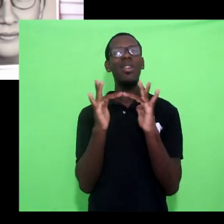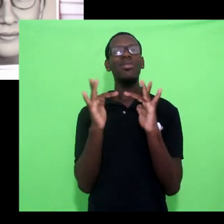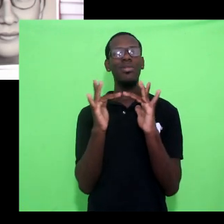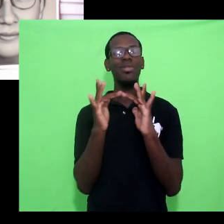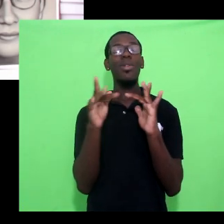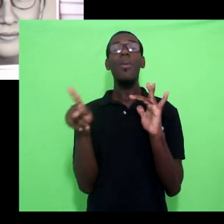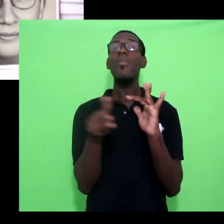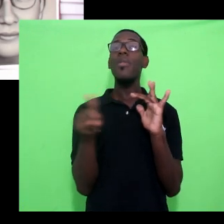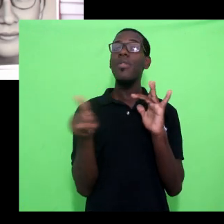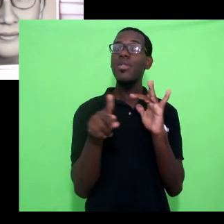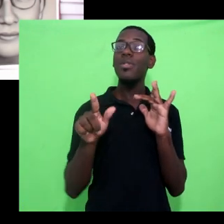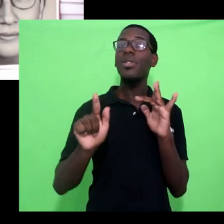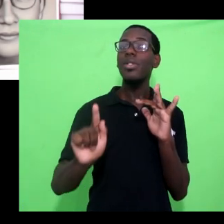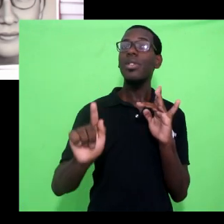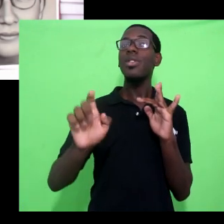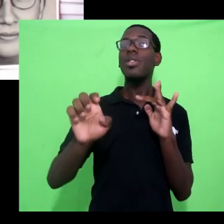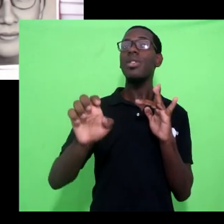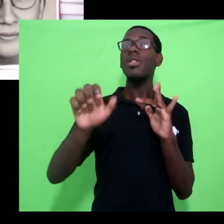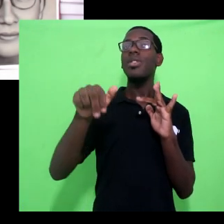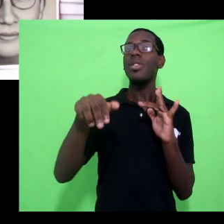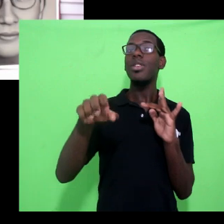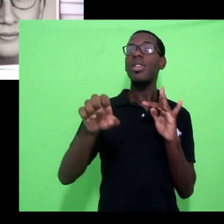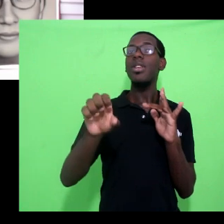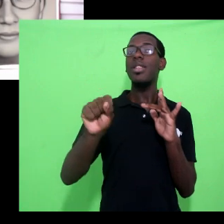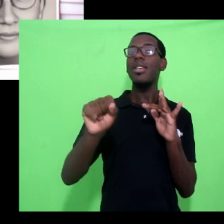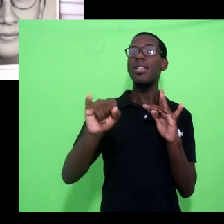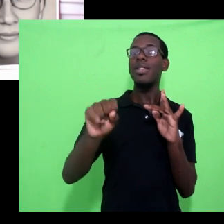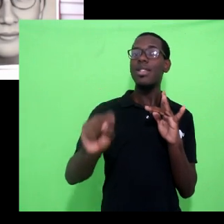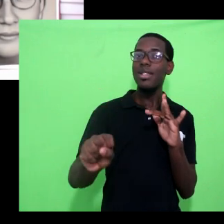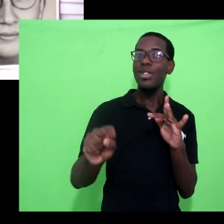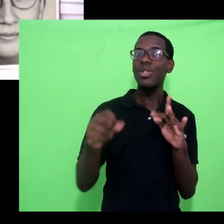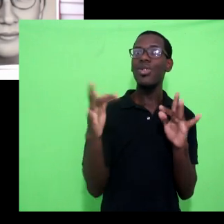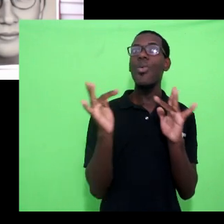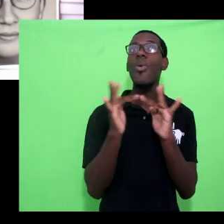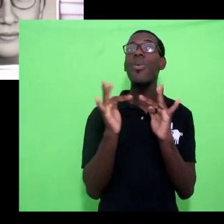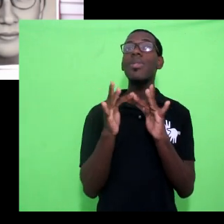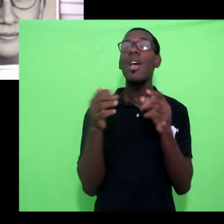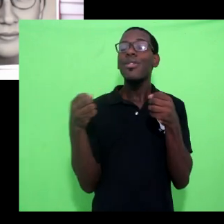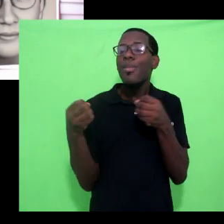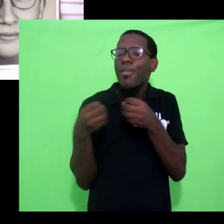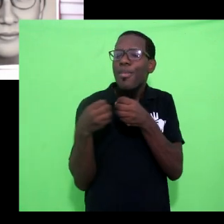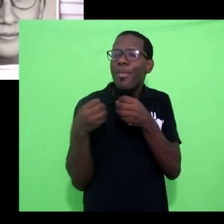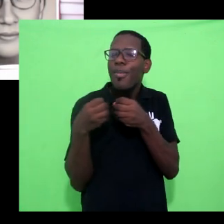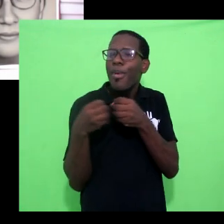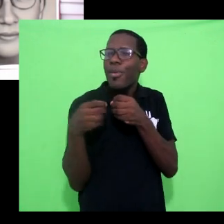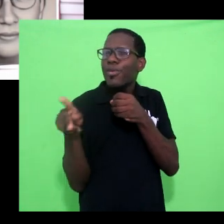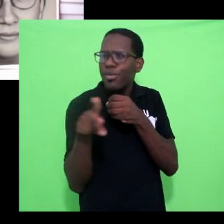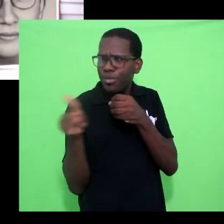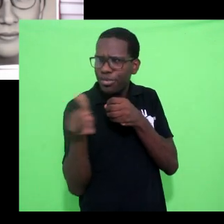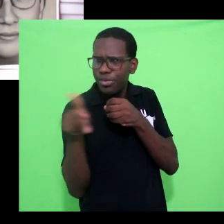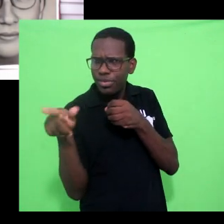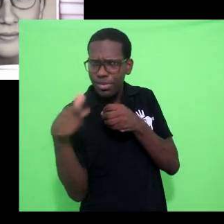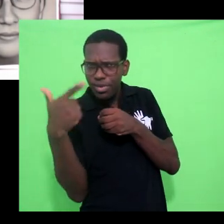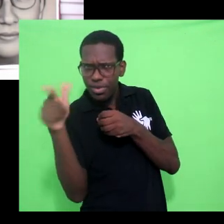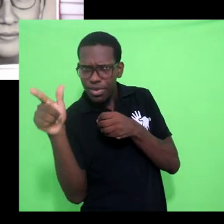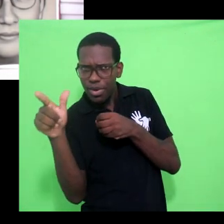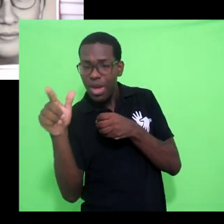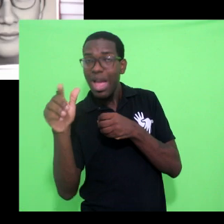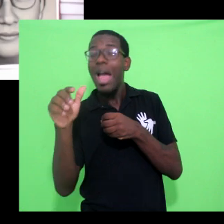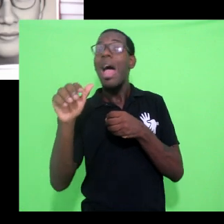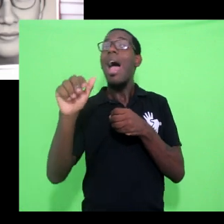Baixada Fluminense. Foi então que eu tive contato com o professor